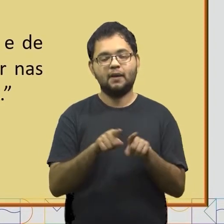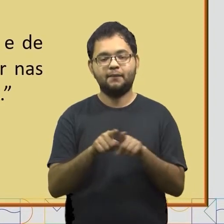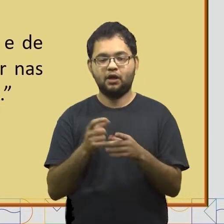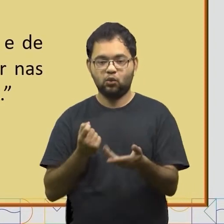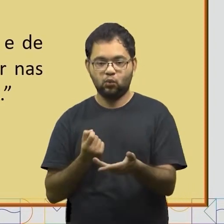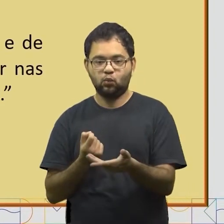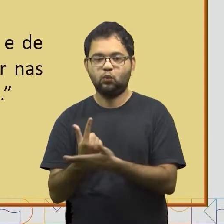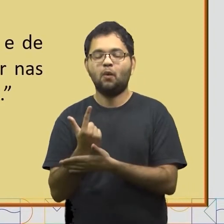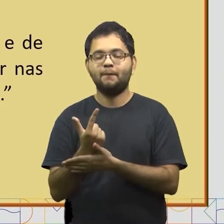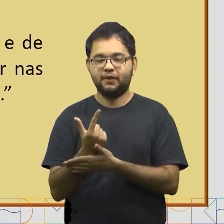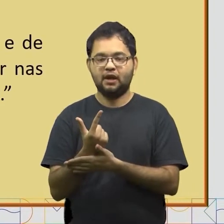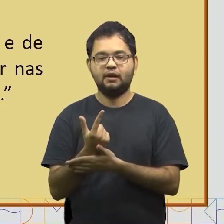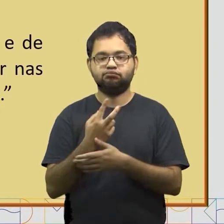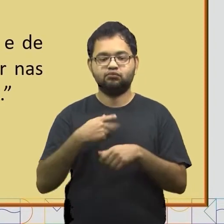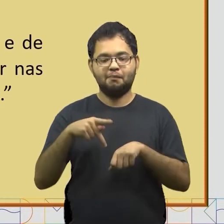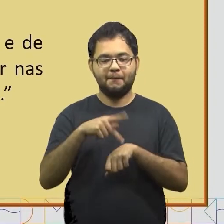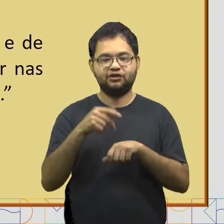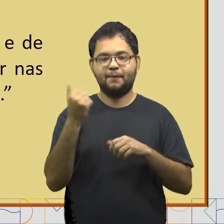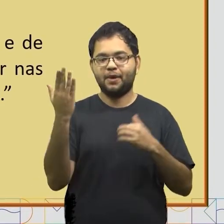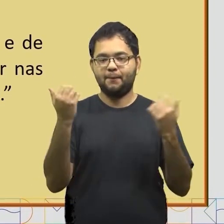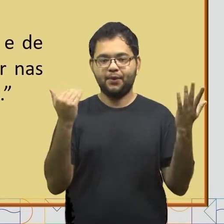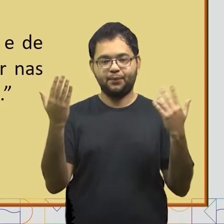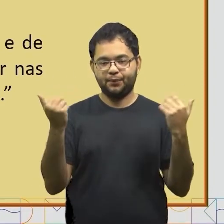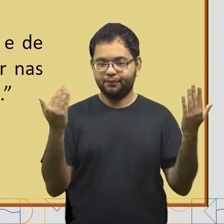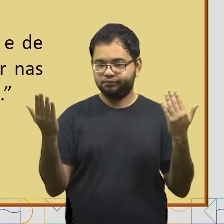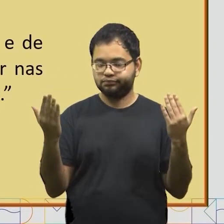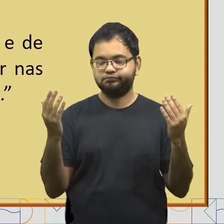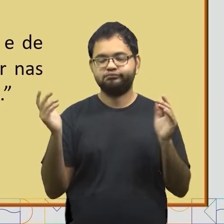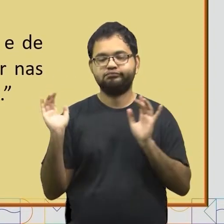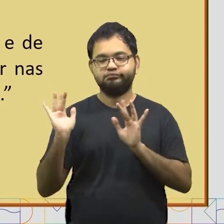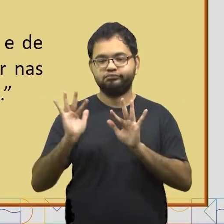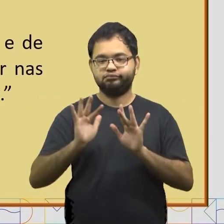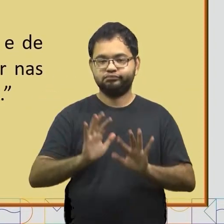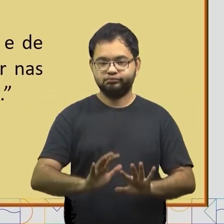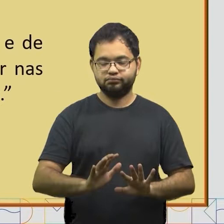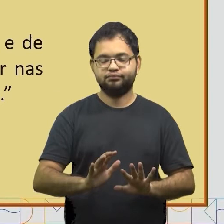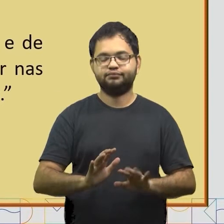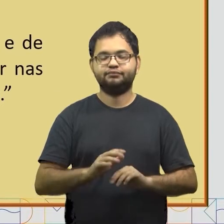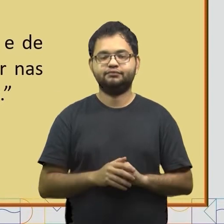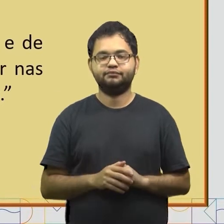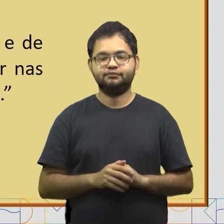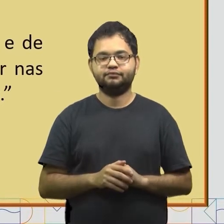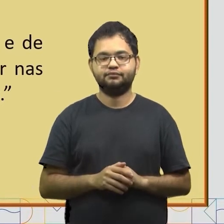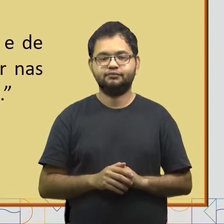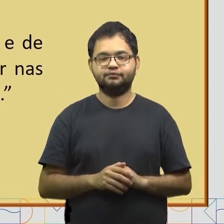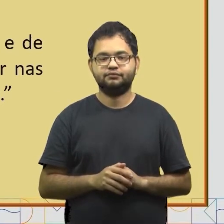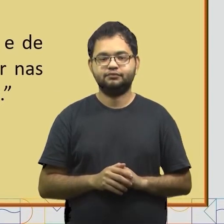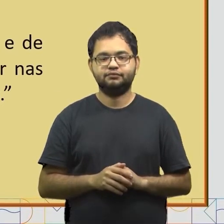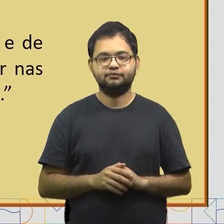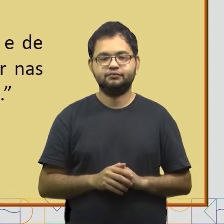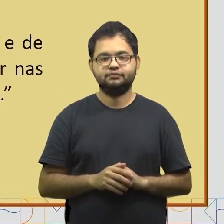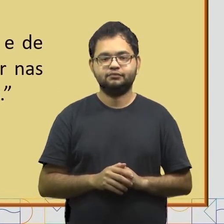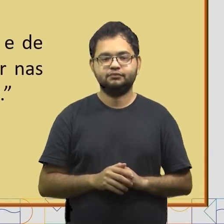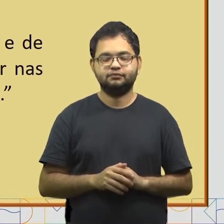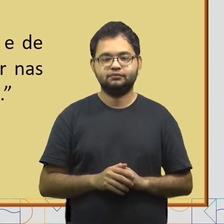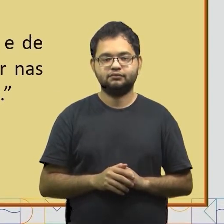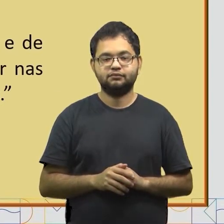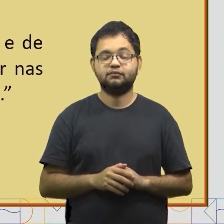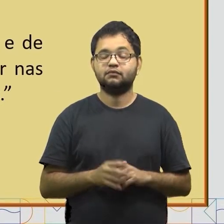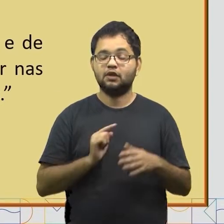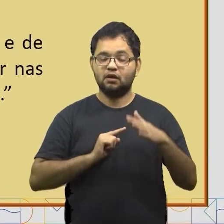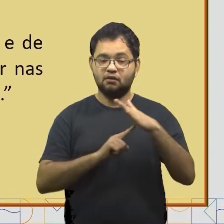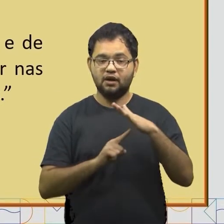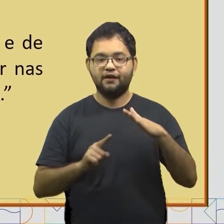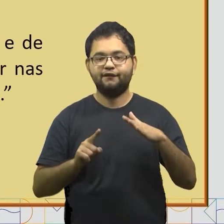comercializava produtos de diferentes regiões da Europa África e Ásia Além disso essas